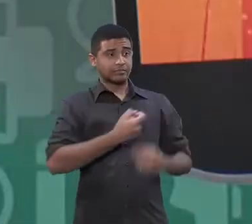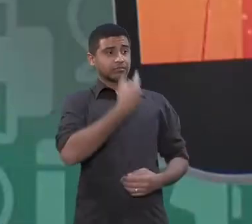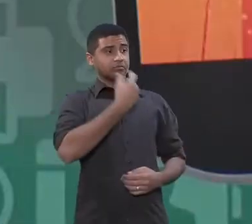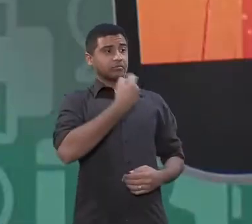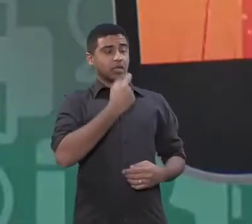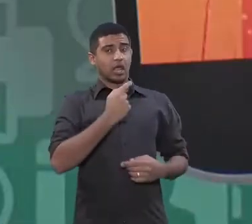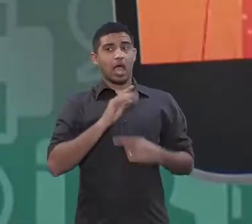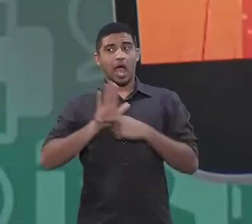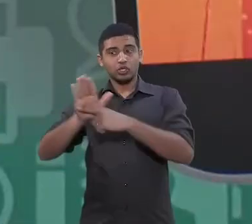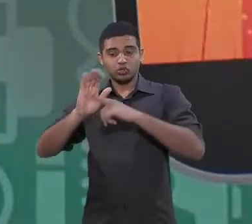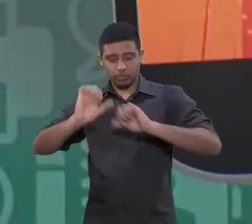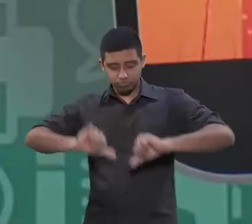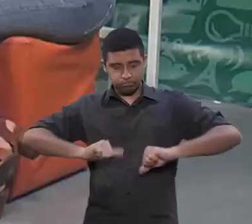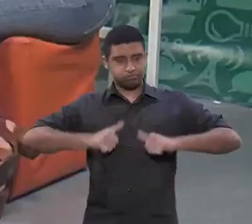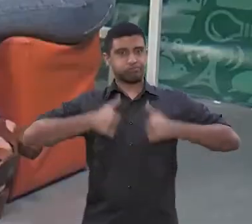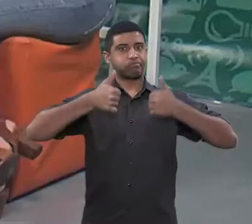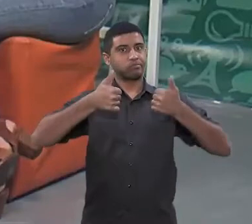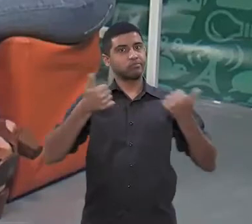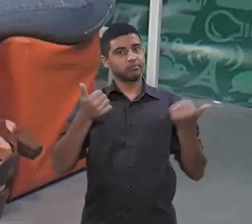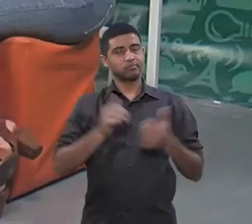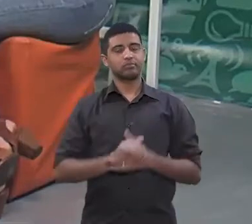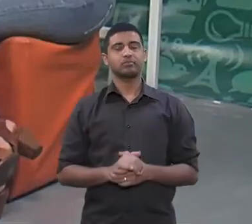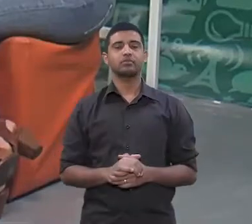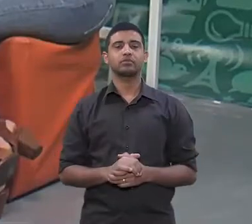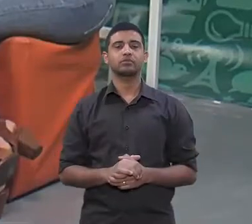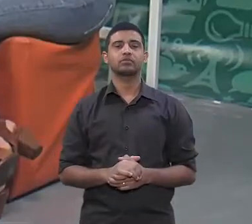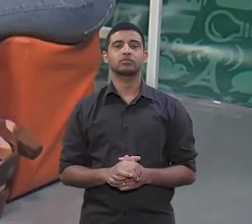nela na qualidade de vida dela. Porque